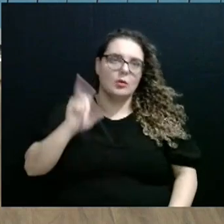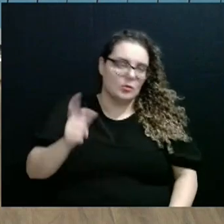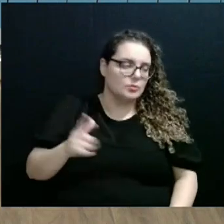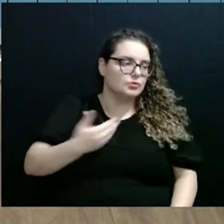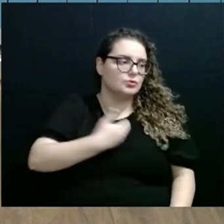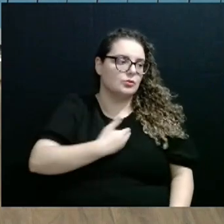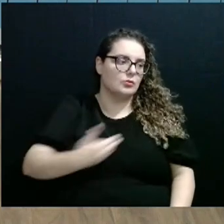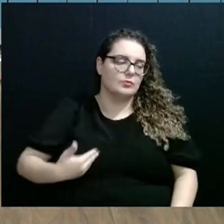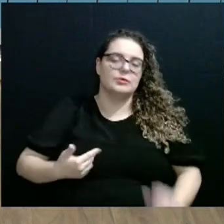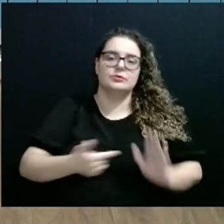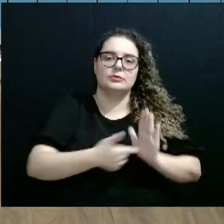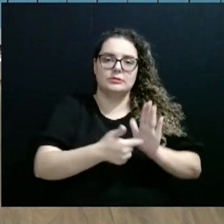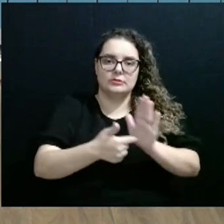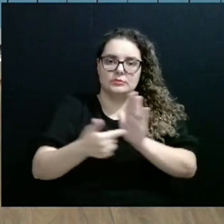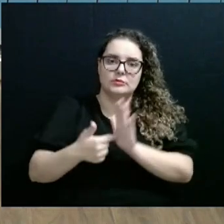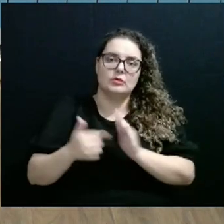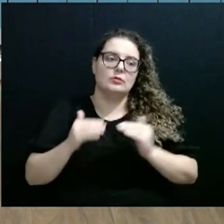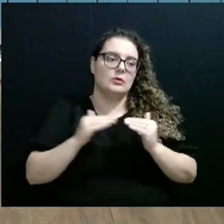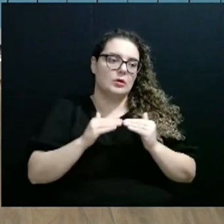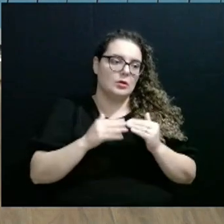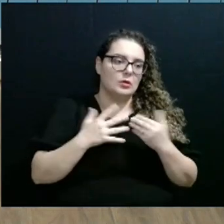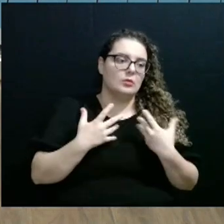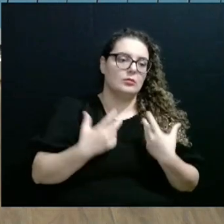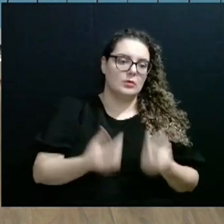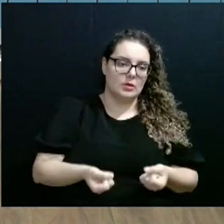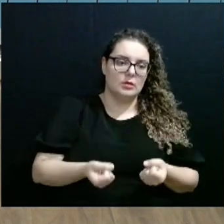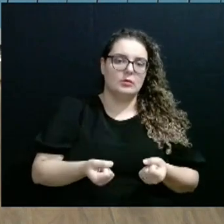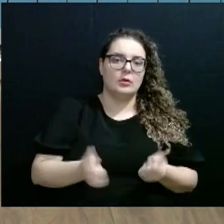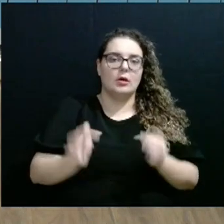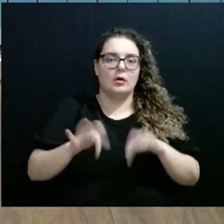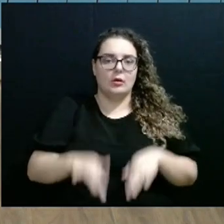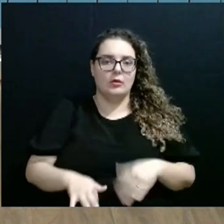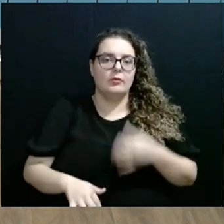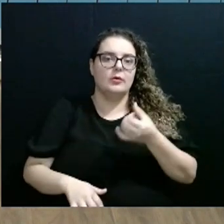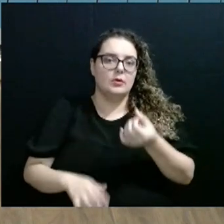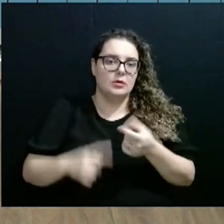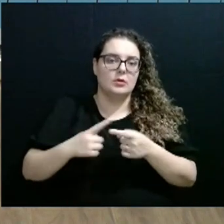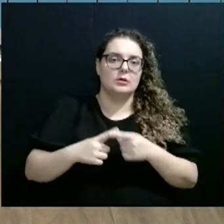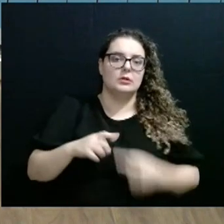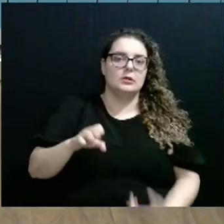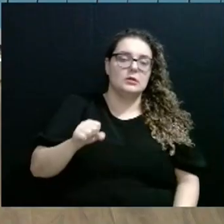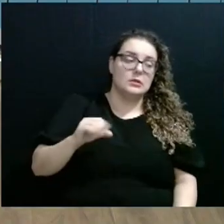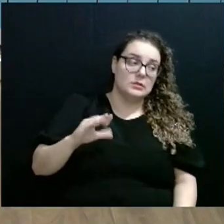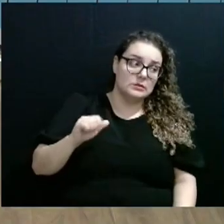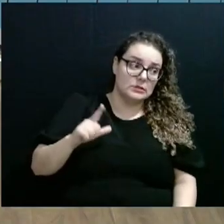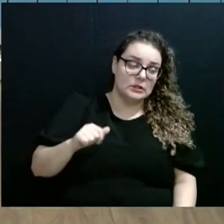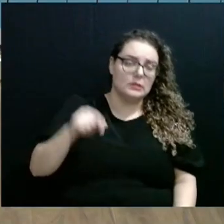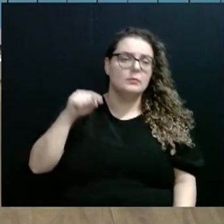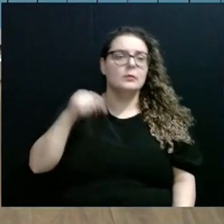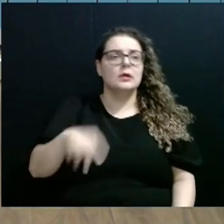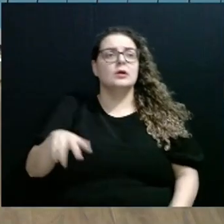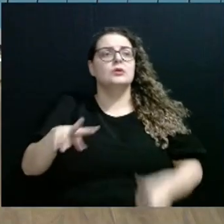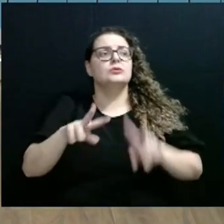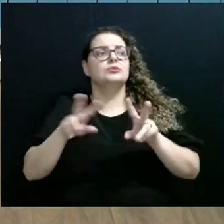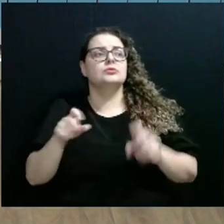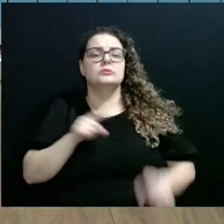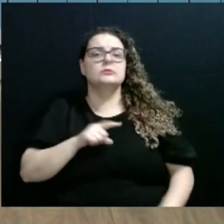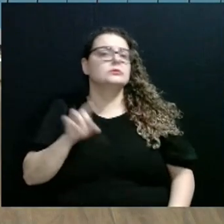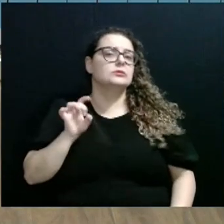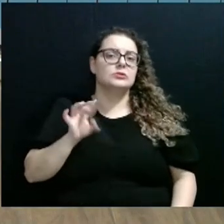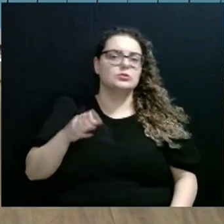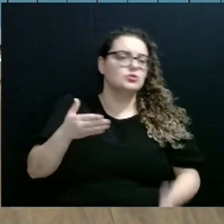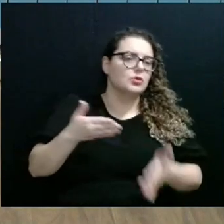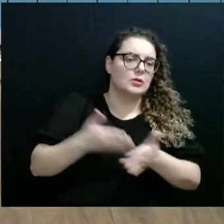mostrado favorável ao fim desta escala 6x1, mas este é um assunto que não fica só restrito a